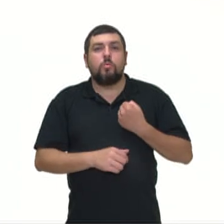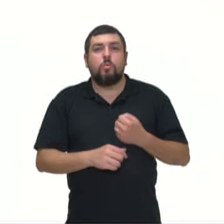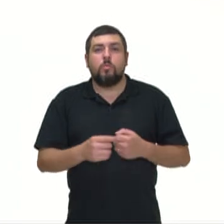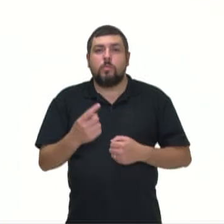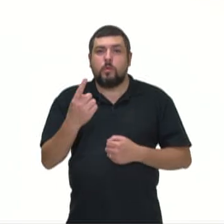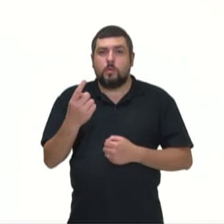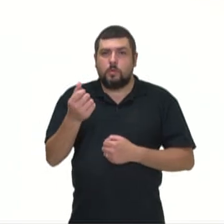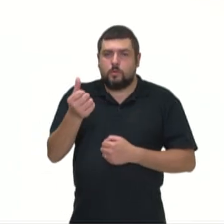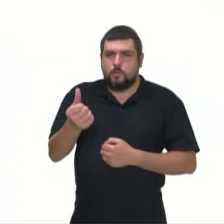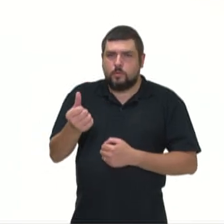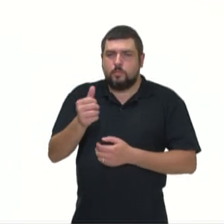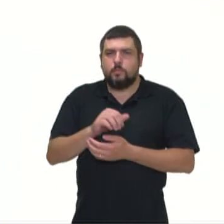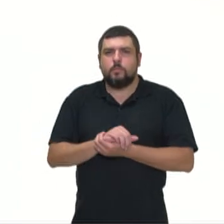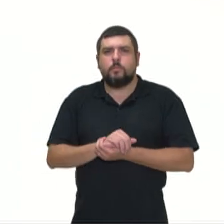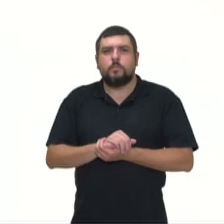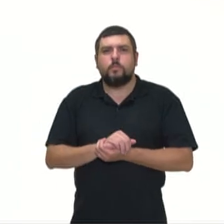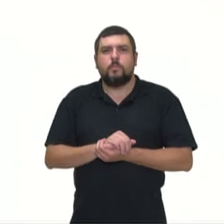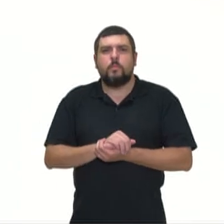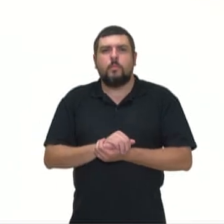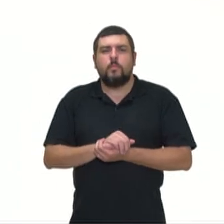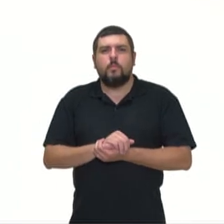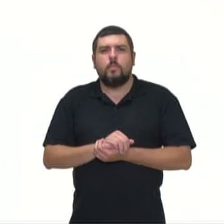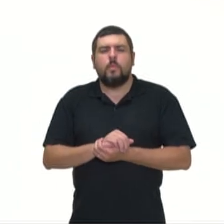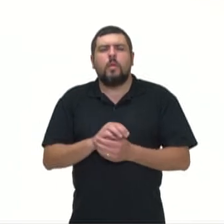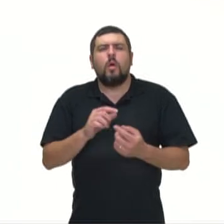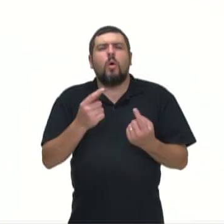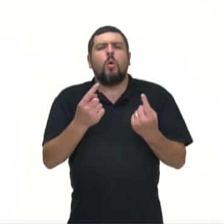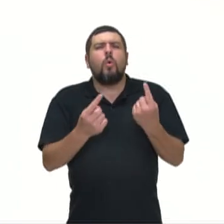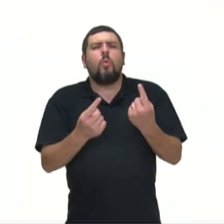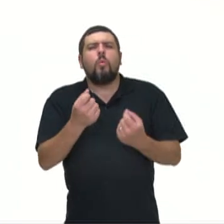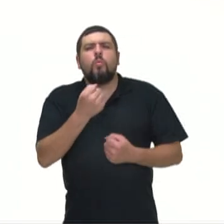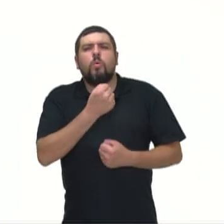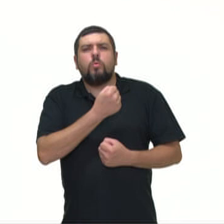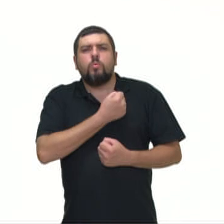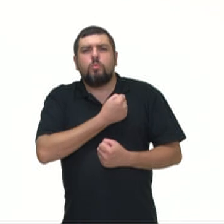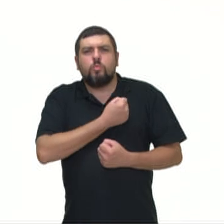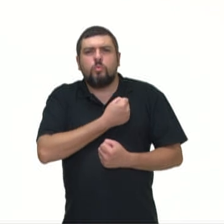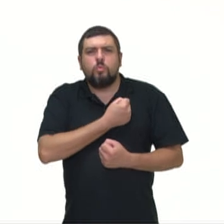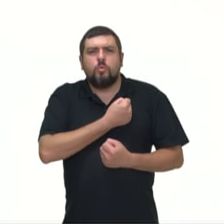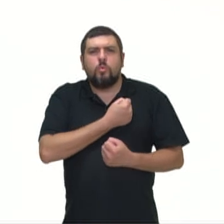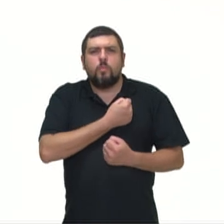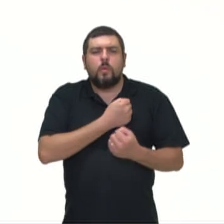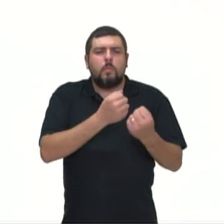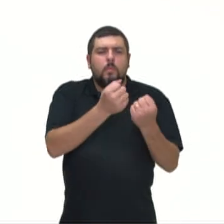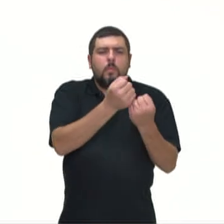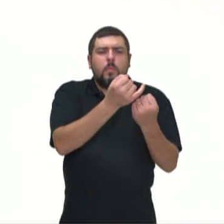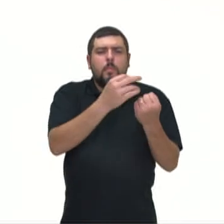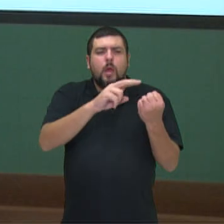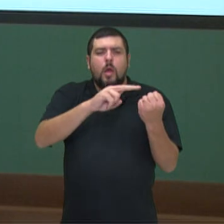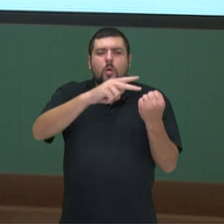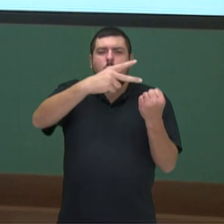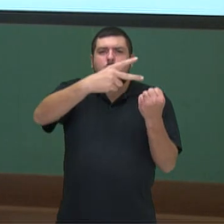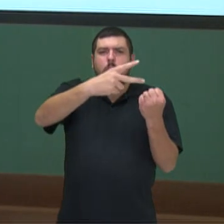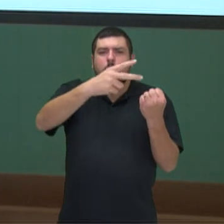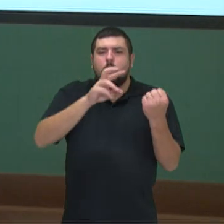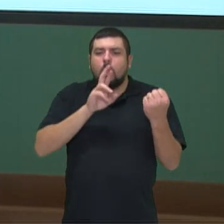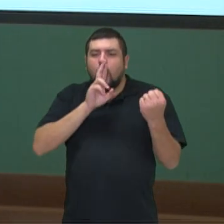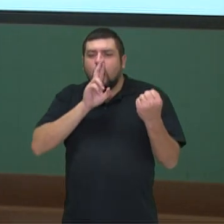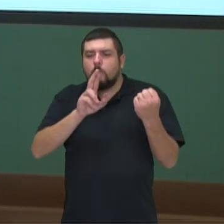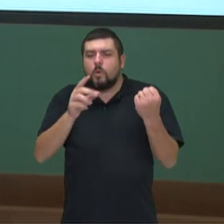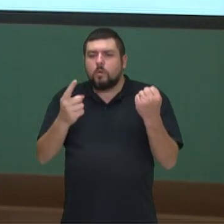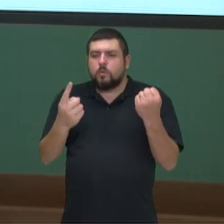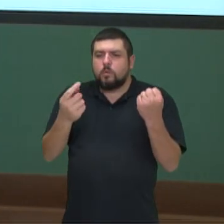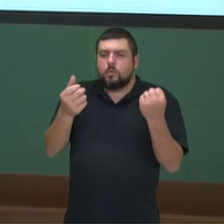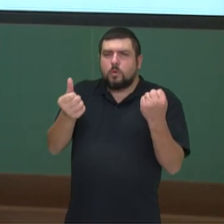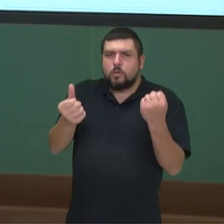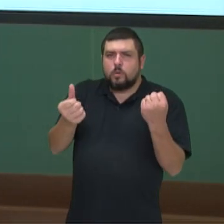para vocês, quais números inteiros cujos quadrados são iguais a 16? Vocês iriam